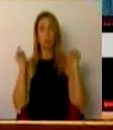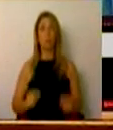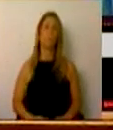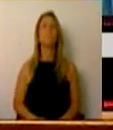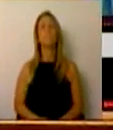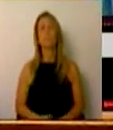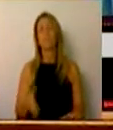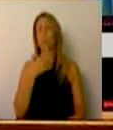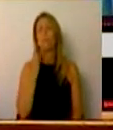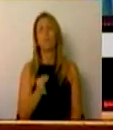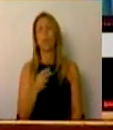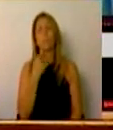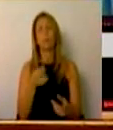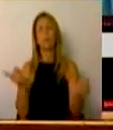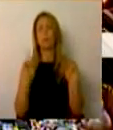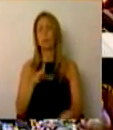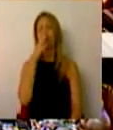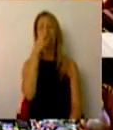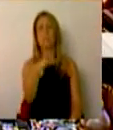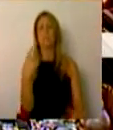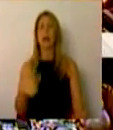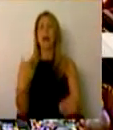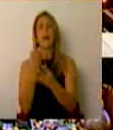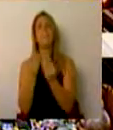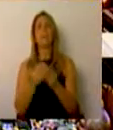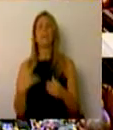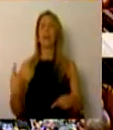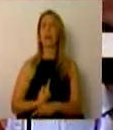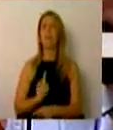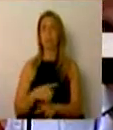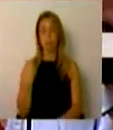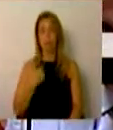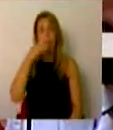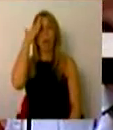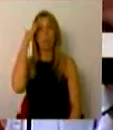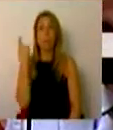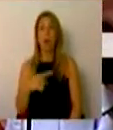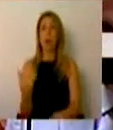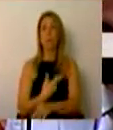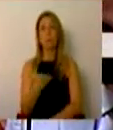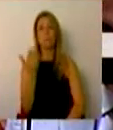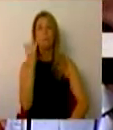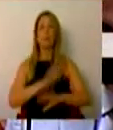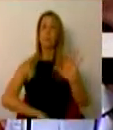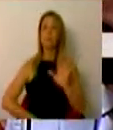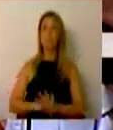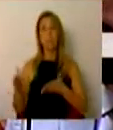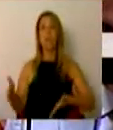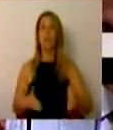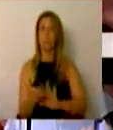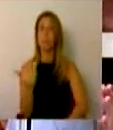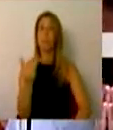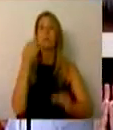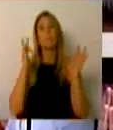Não vale a pena voltar a dizer que há várias matérias em que nós achamos que há muito para fazer e muito caminho para andar. Agora, queria